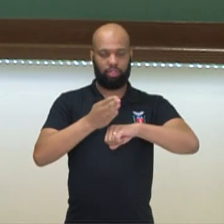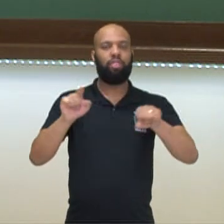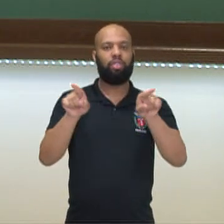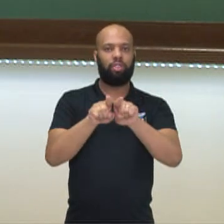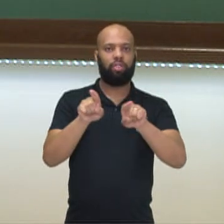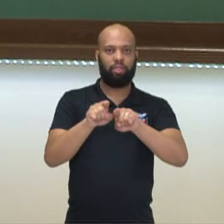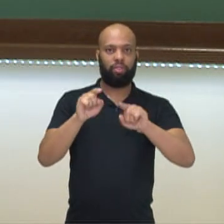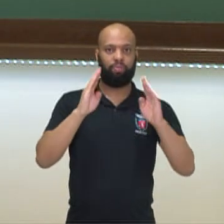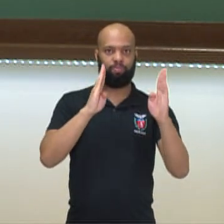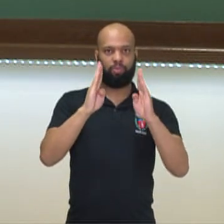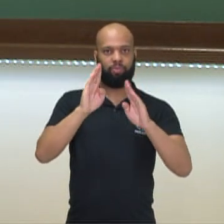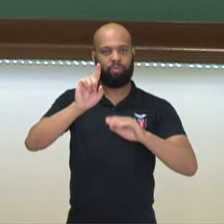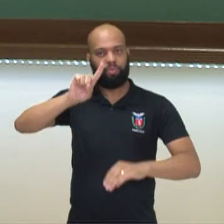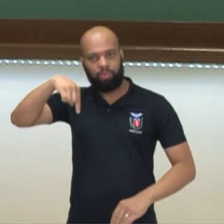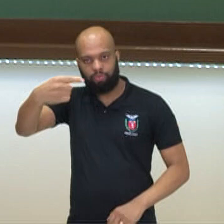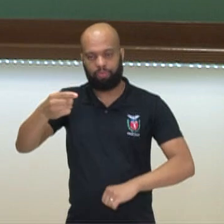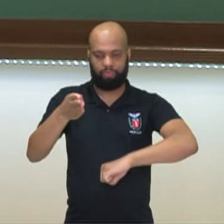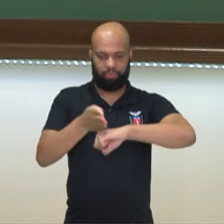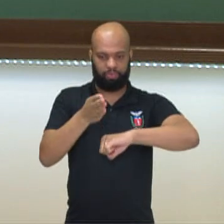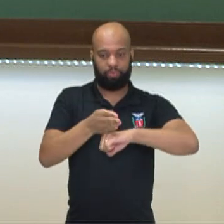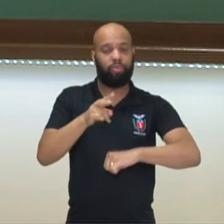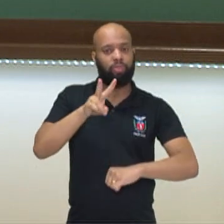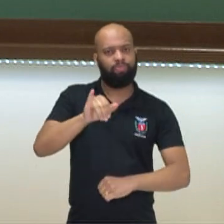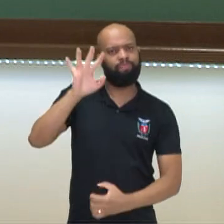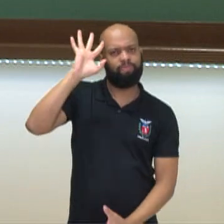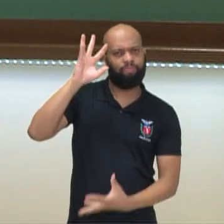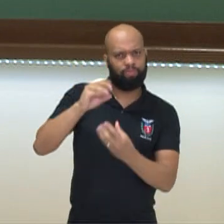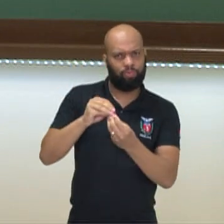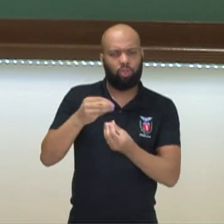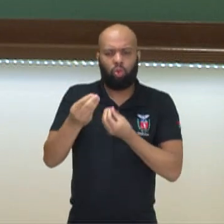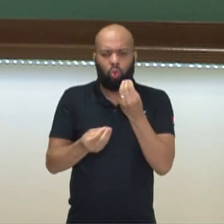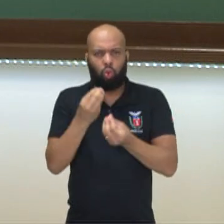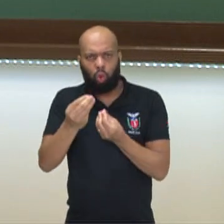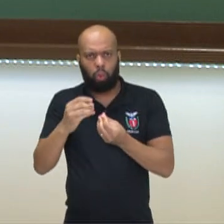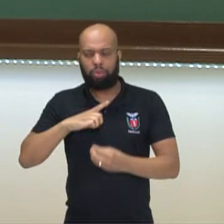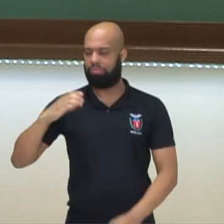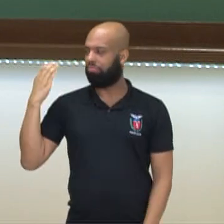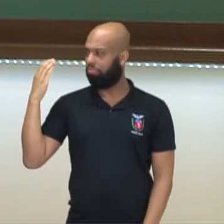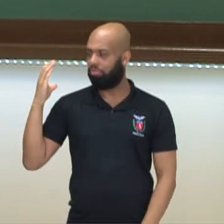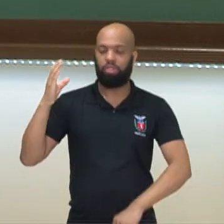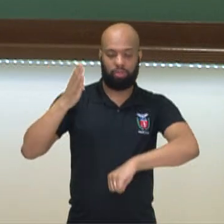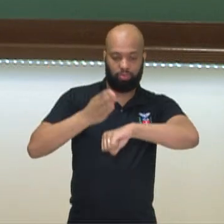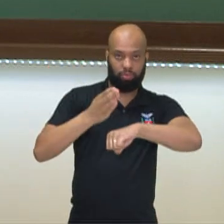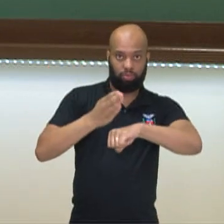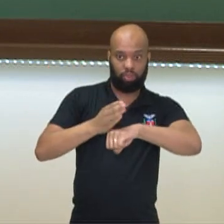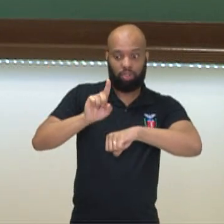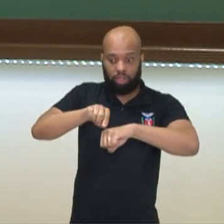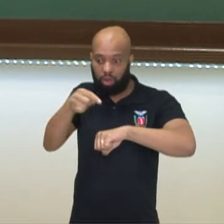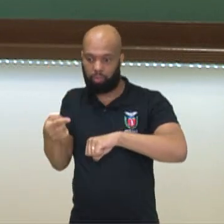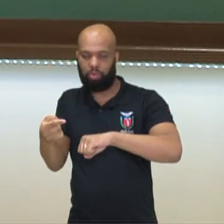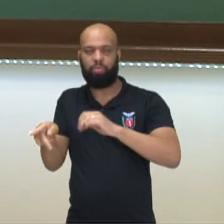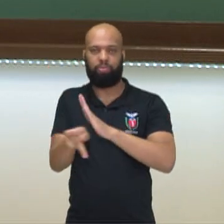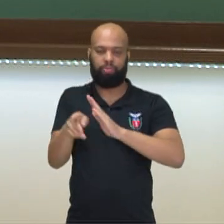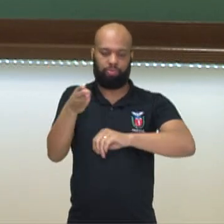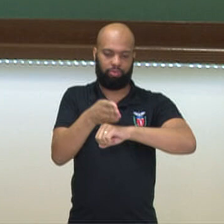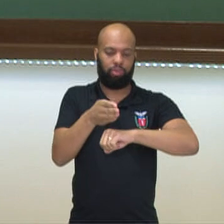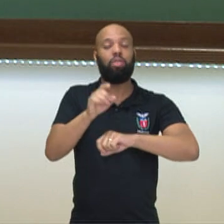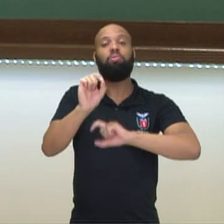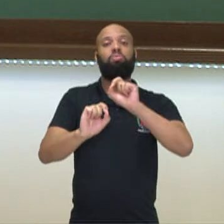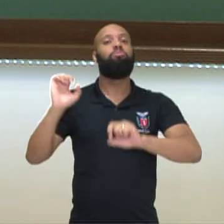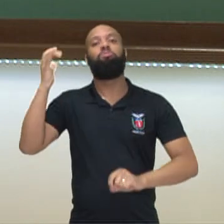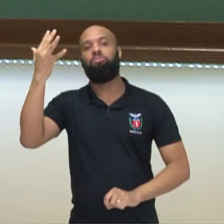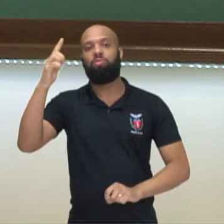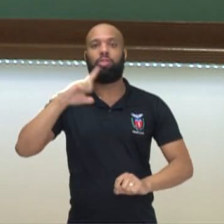na pós-modernidade. Vamos entender essa passagem da ciência moderna para a ciência pós-moderna. O que